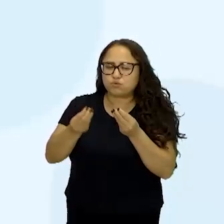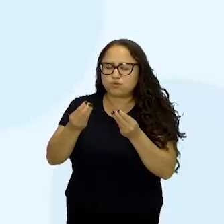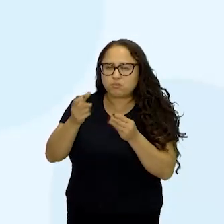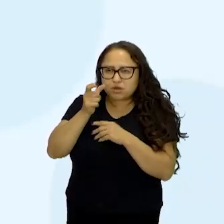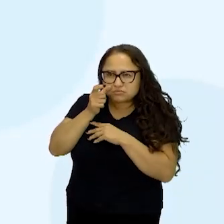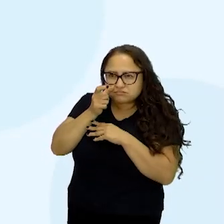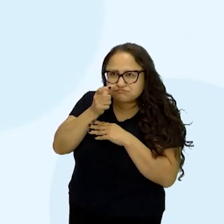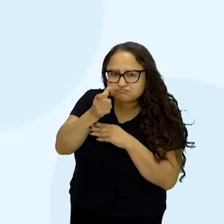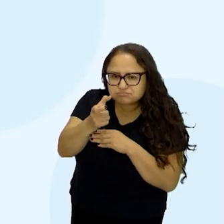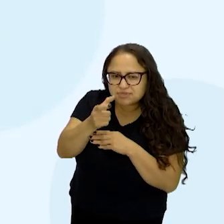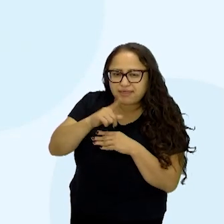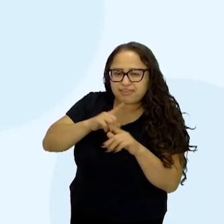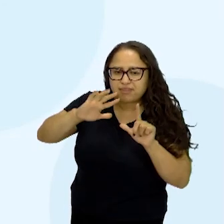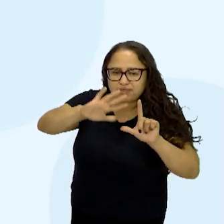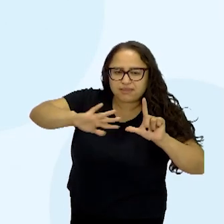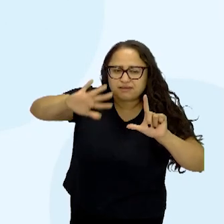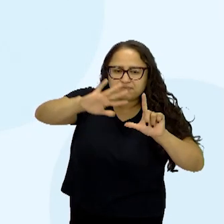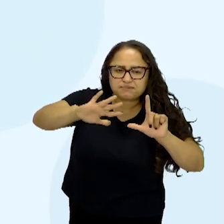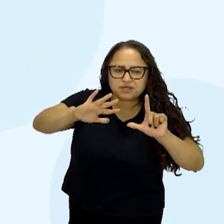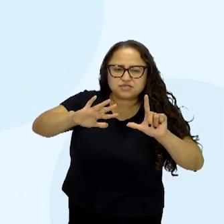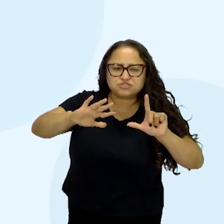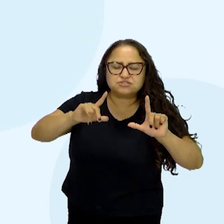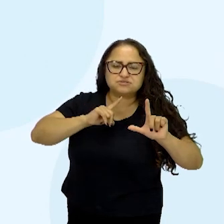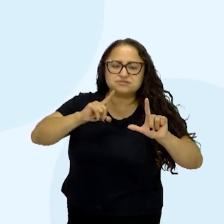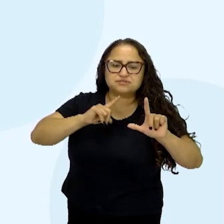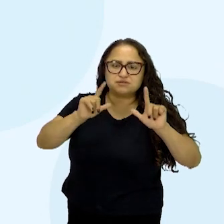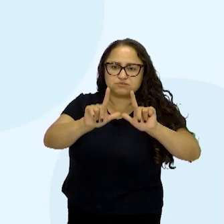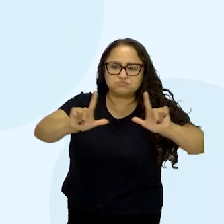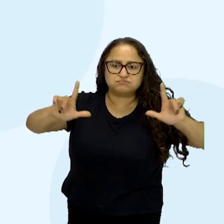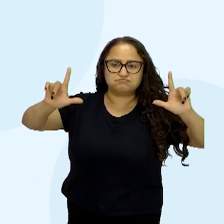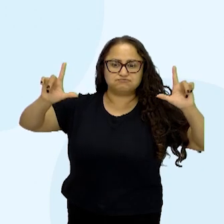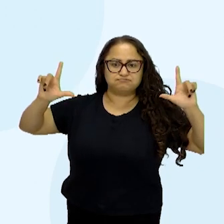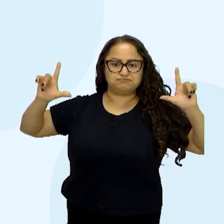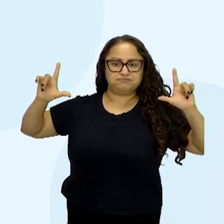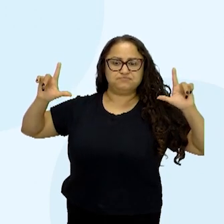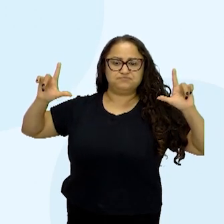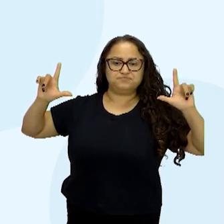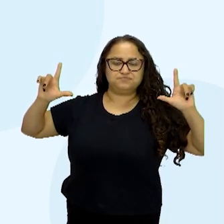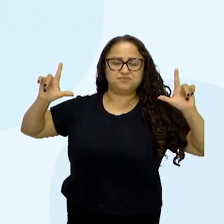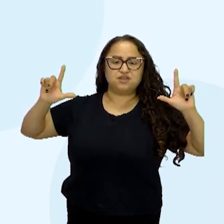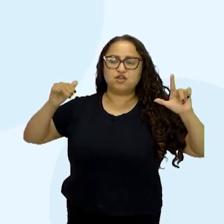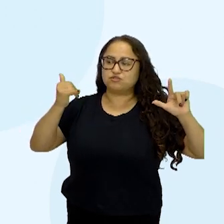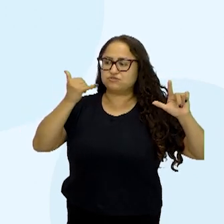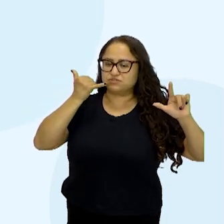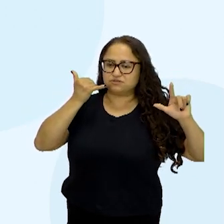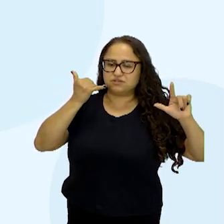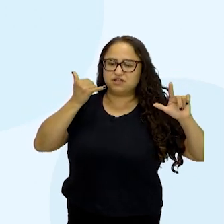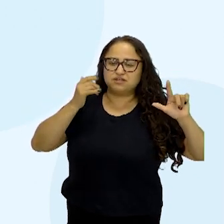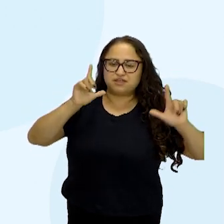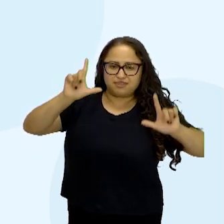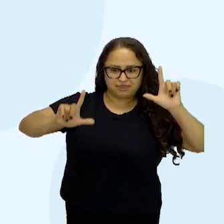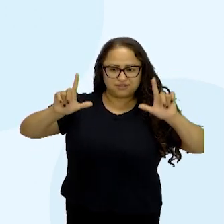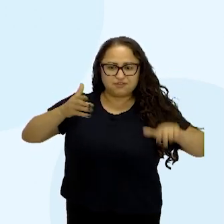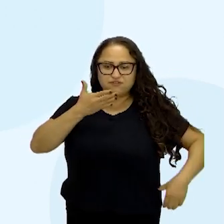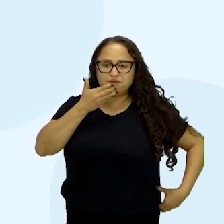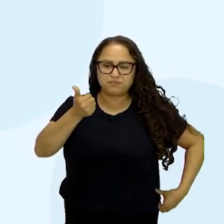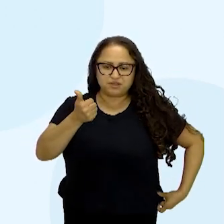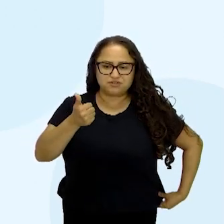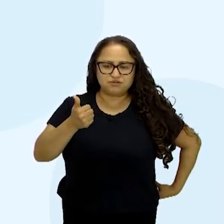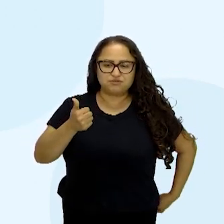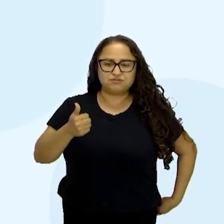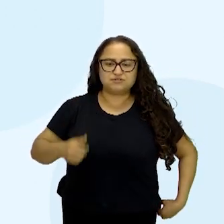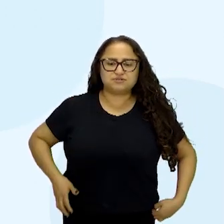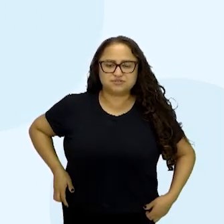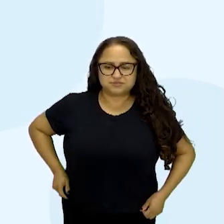perto nessa imagem, se ela estiver grande o suficiente para vocês aí também no cell phone, na TV acho que dá para ver melhor, mas no cell phone acaba ficando